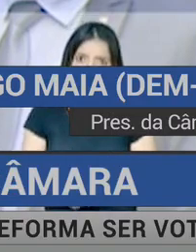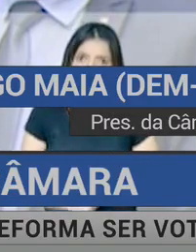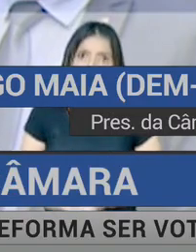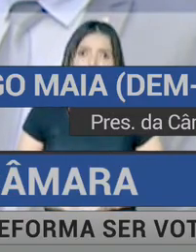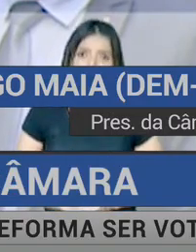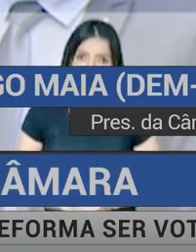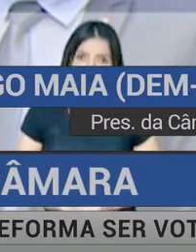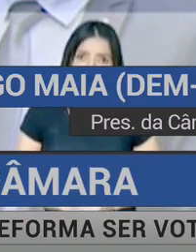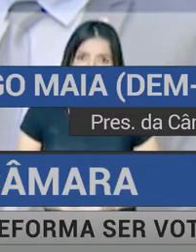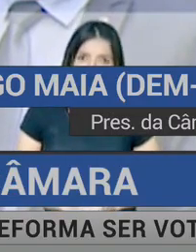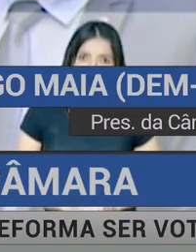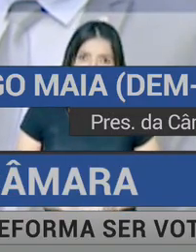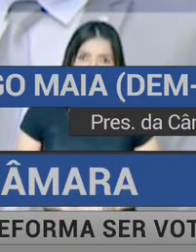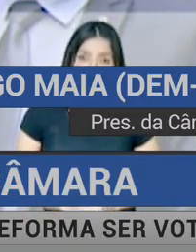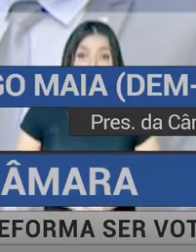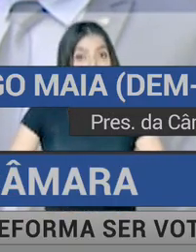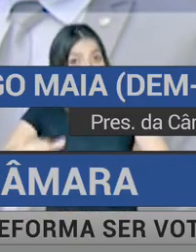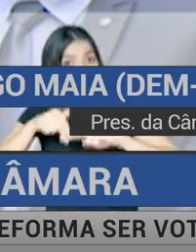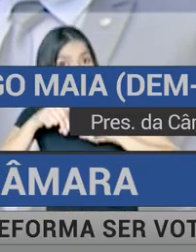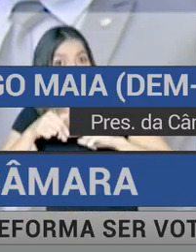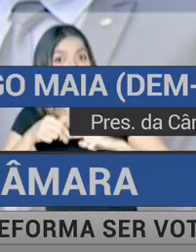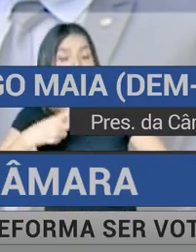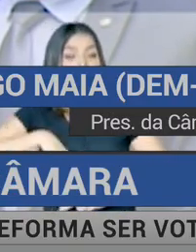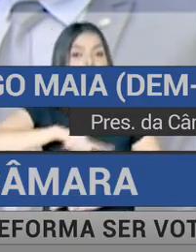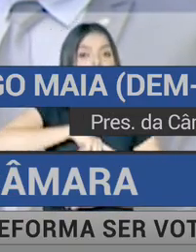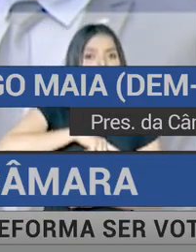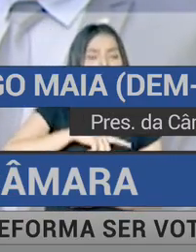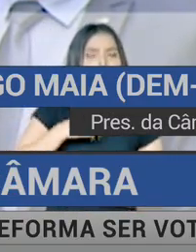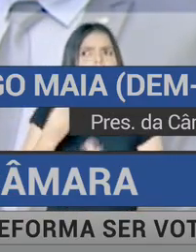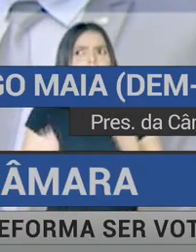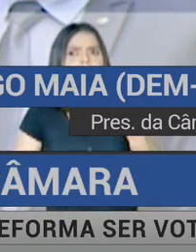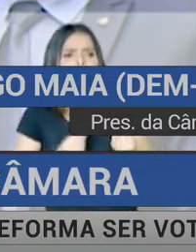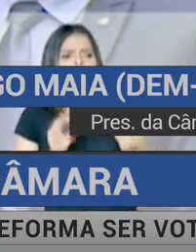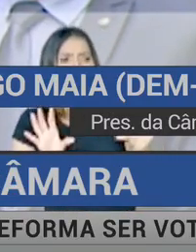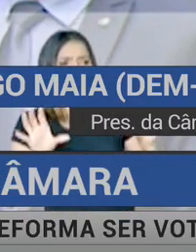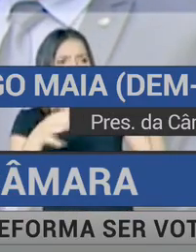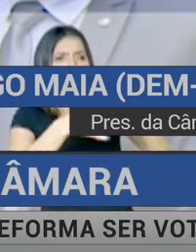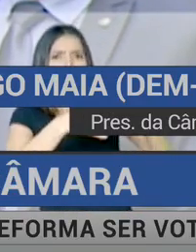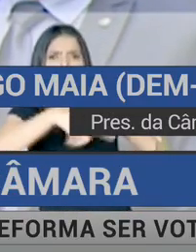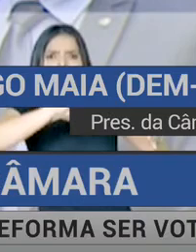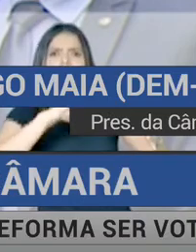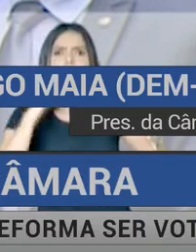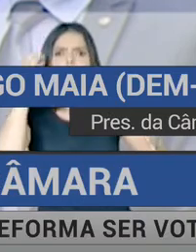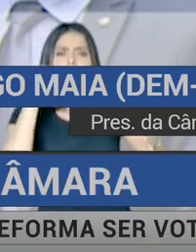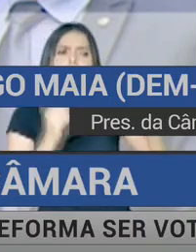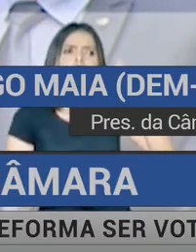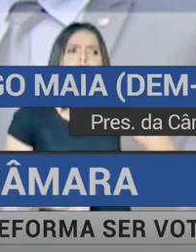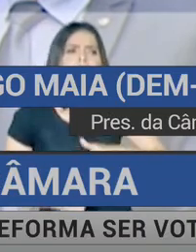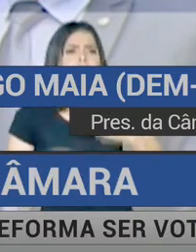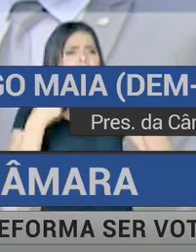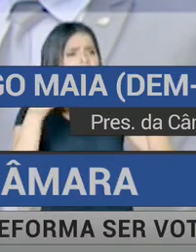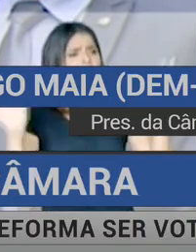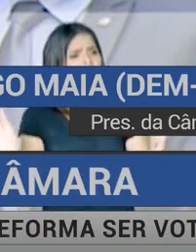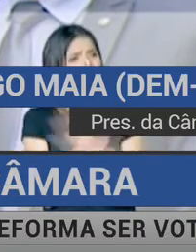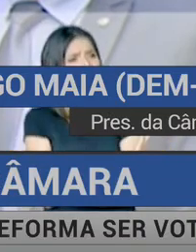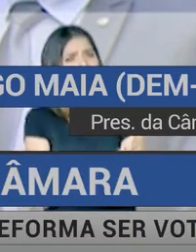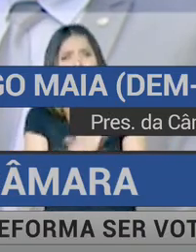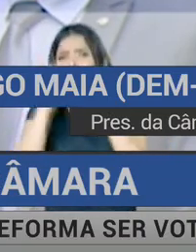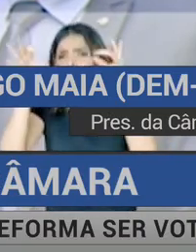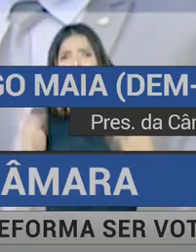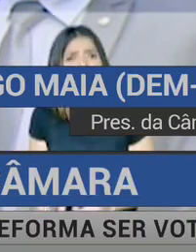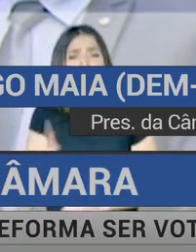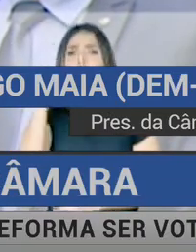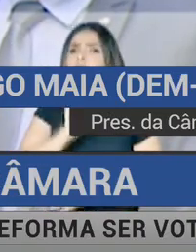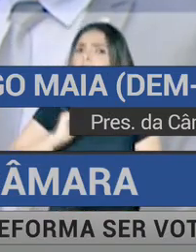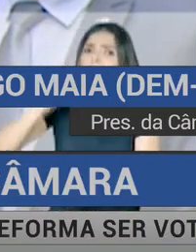de hoje. E é por isso que a gente olha a bancada feminina e ela fala: não é justo que as mulheres